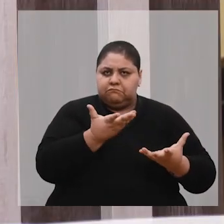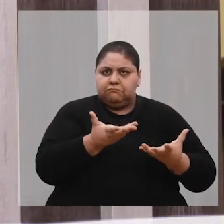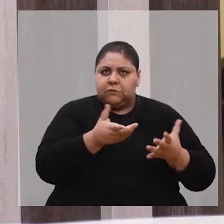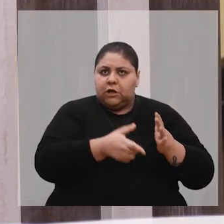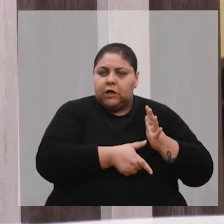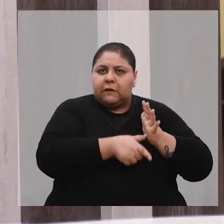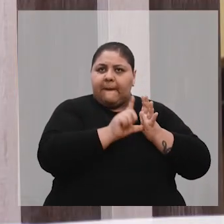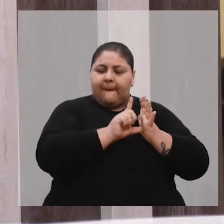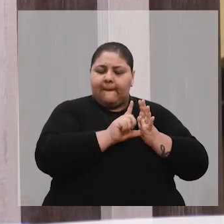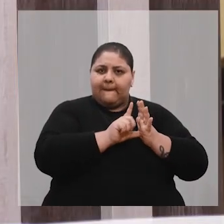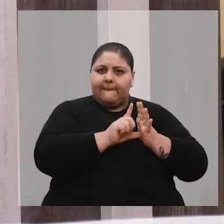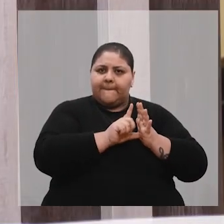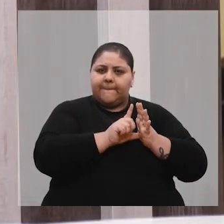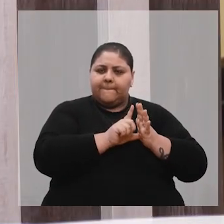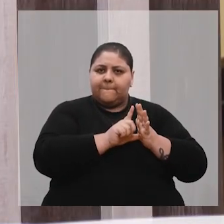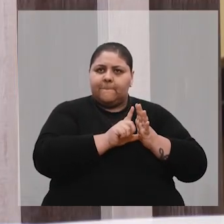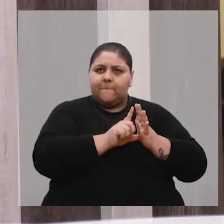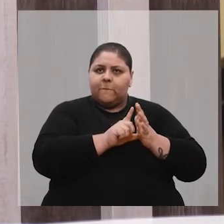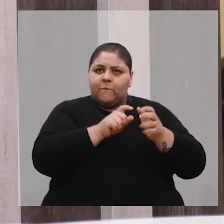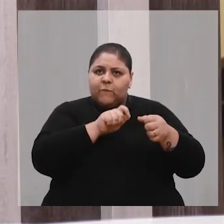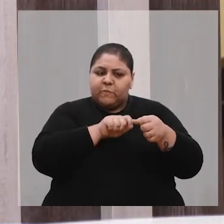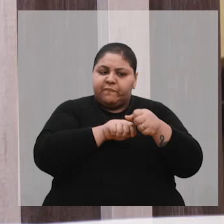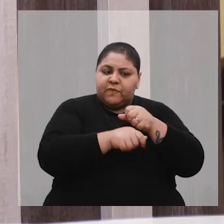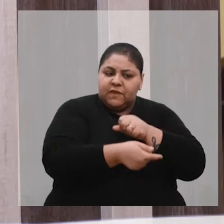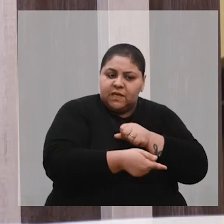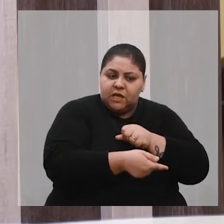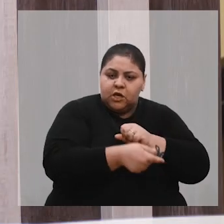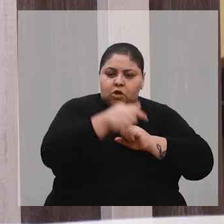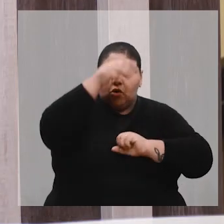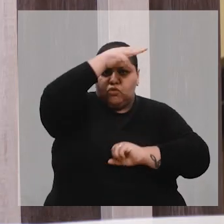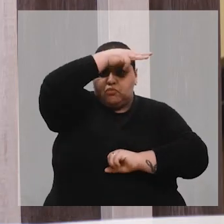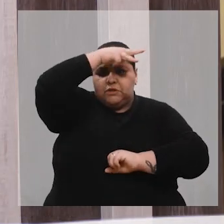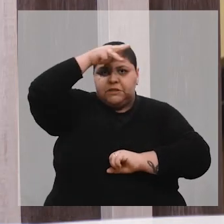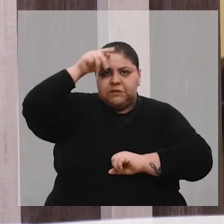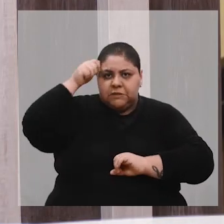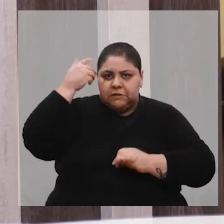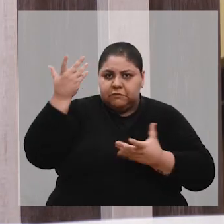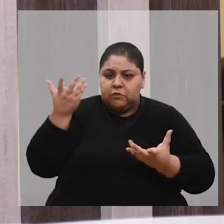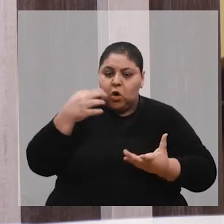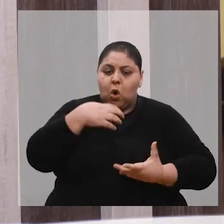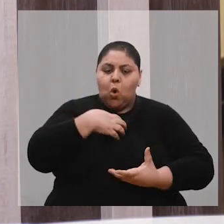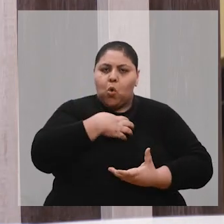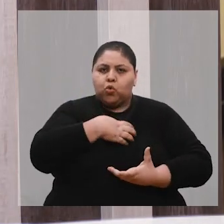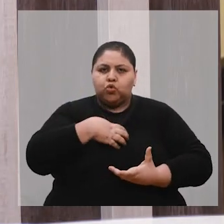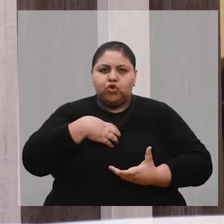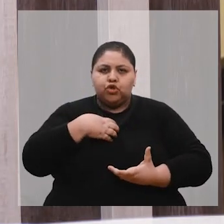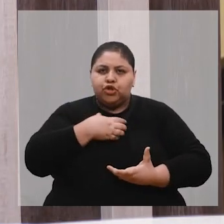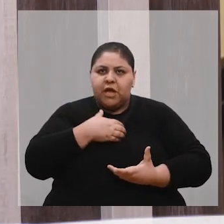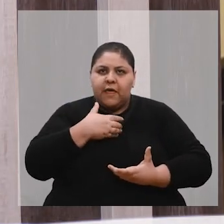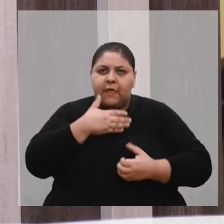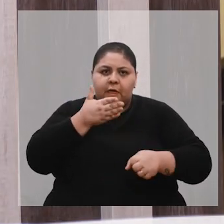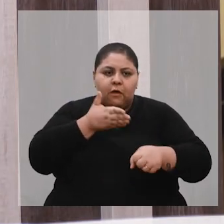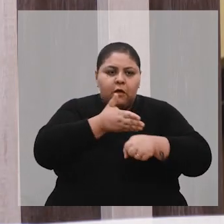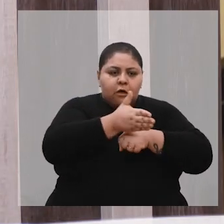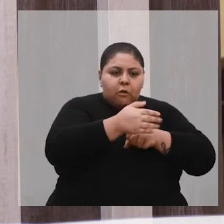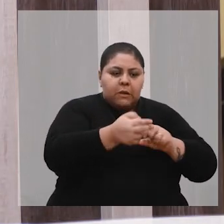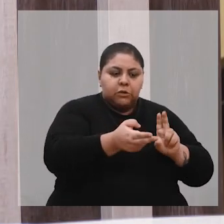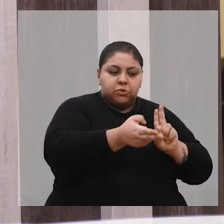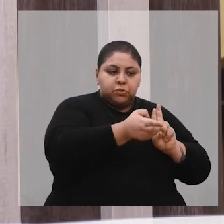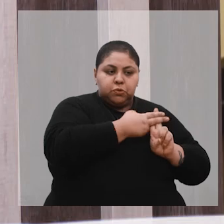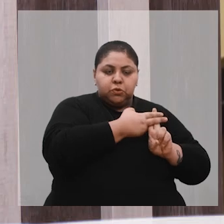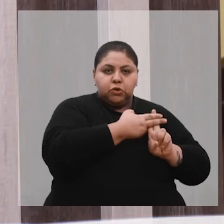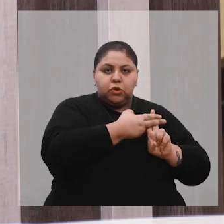possível antecipar o investimento do município, a forma como vai se dar a participação